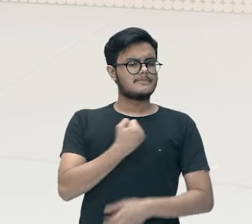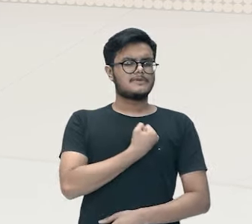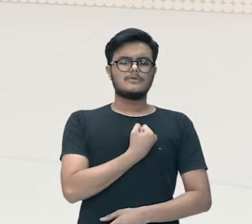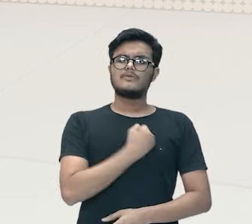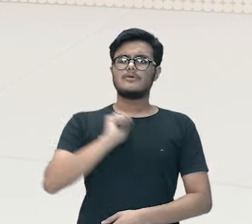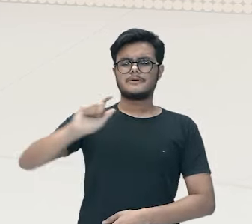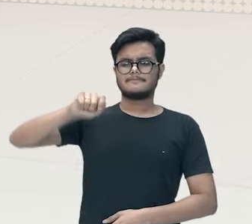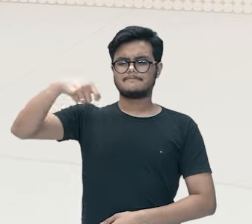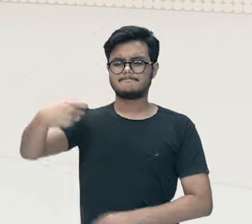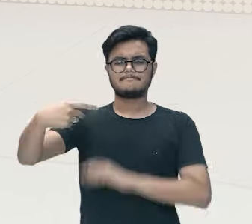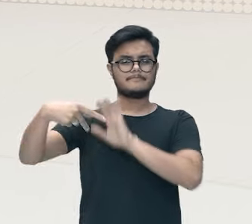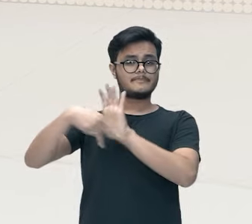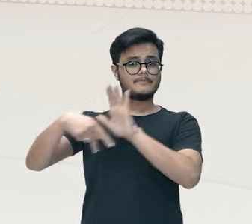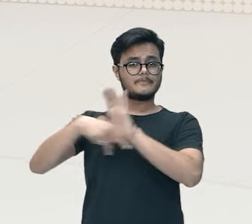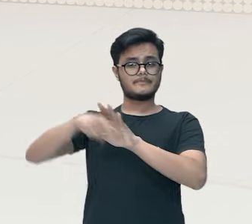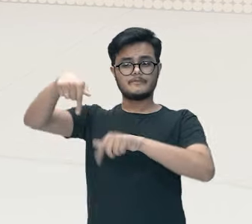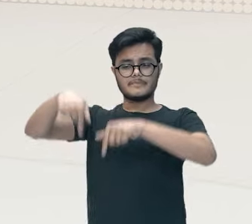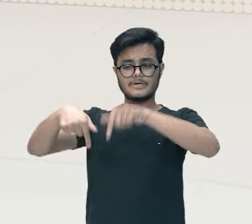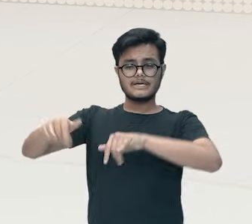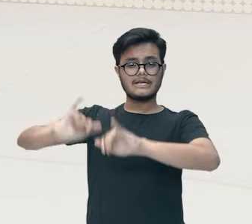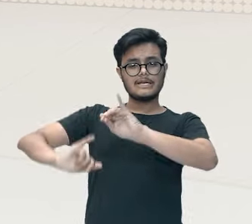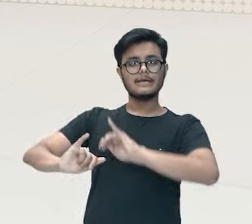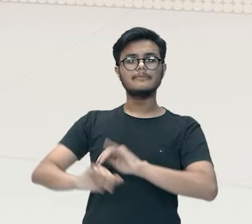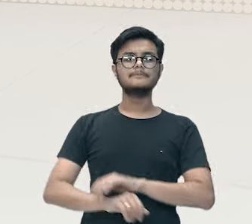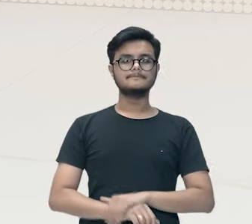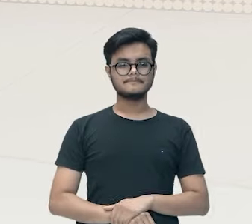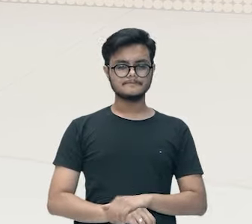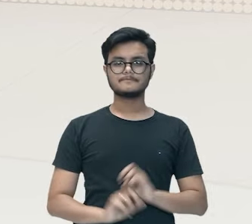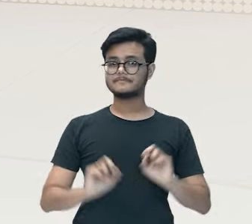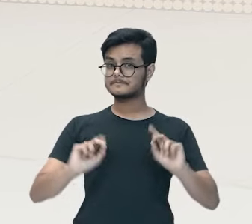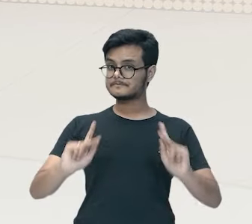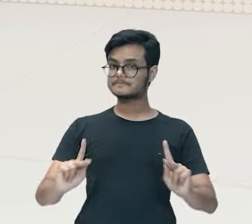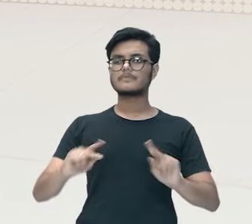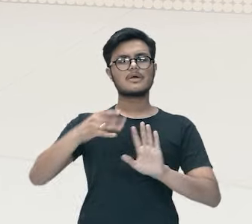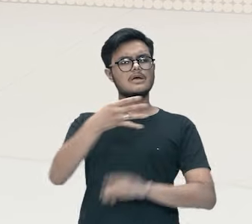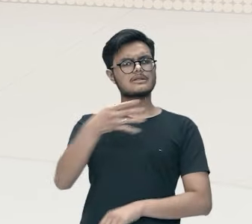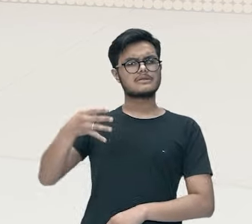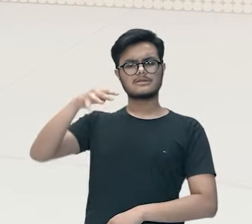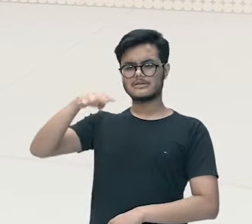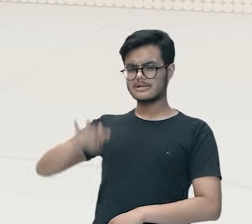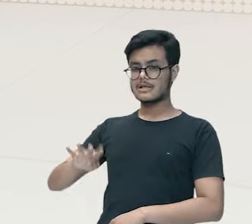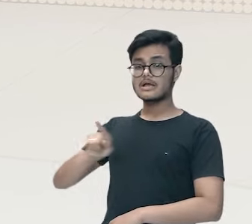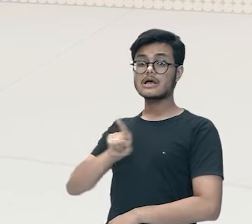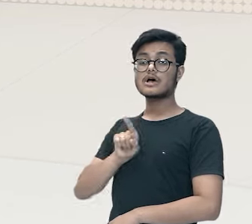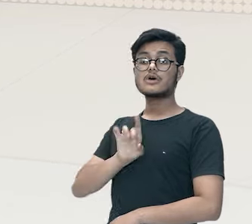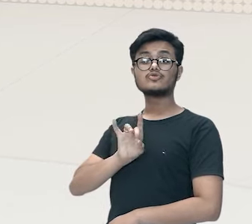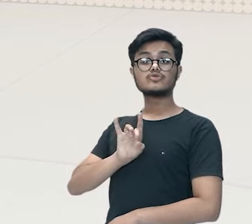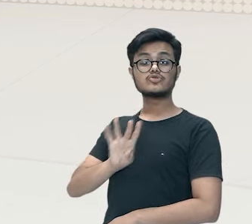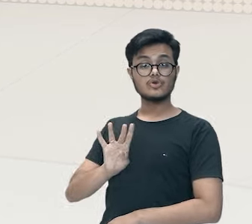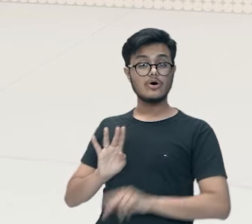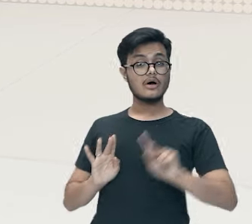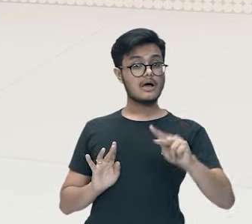dos compostos orgânicos para hidrocarbonetos, tá? Essa tabelinha aqui é só de hidrocarbonetos.